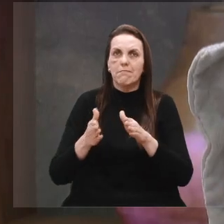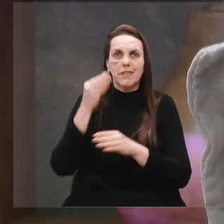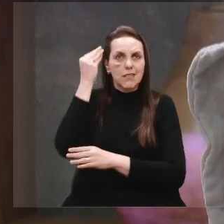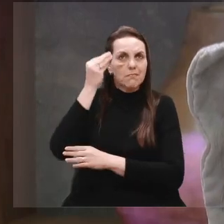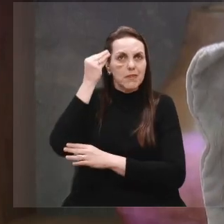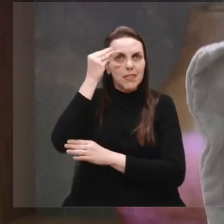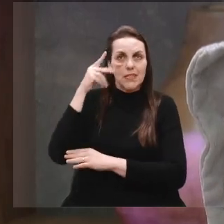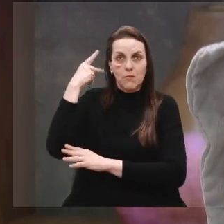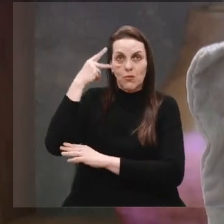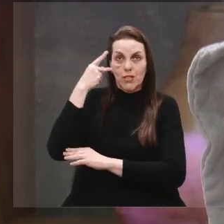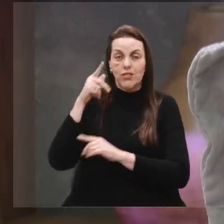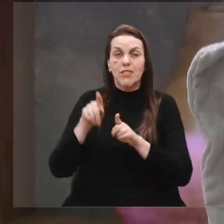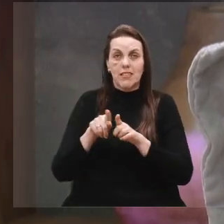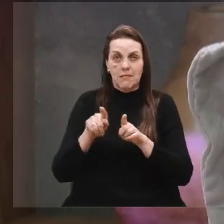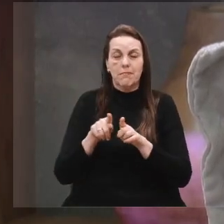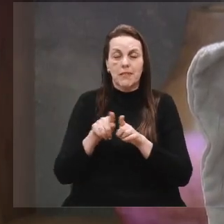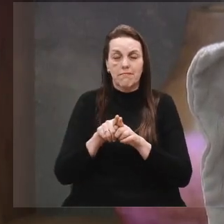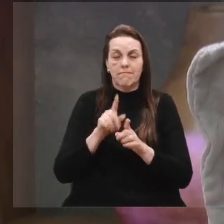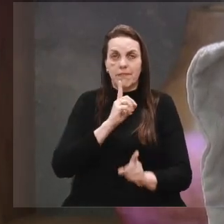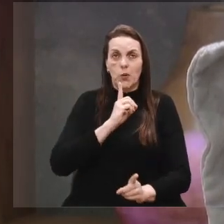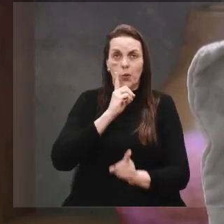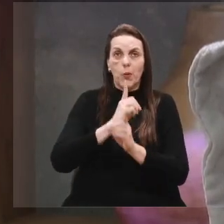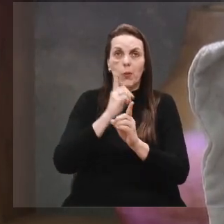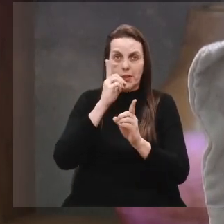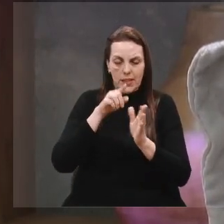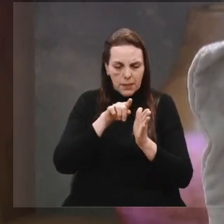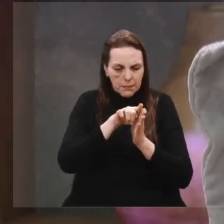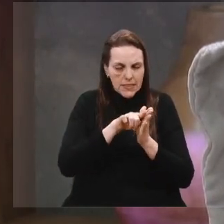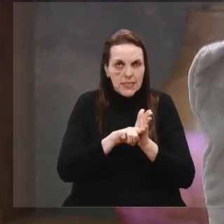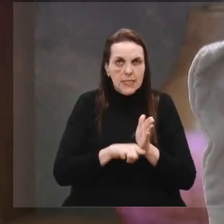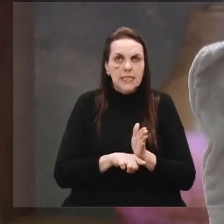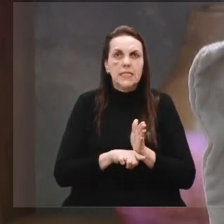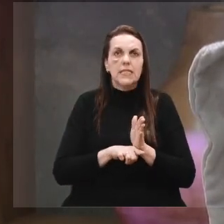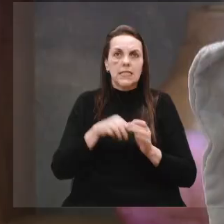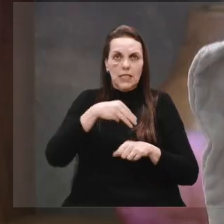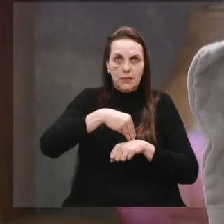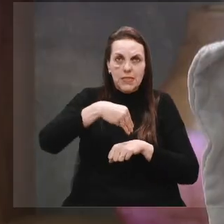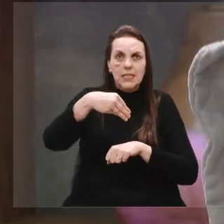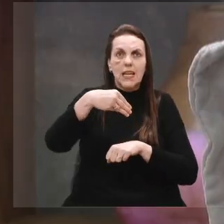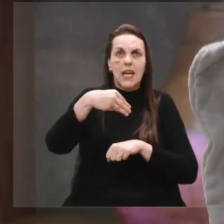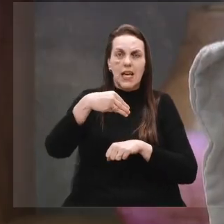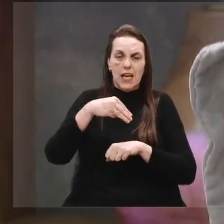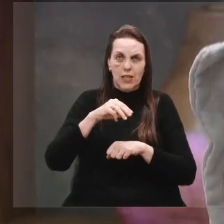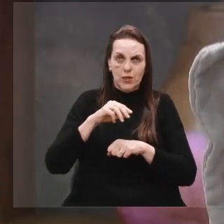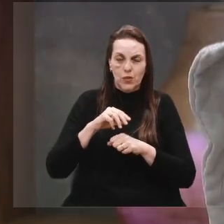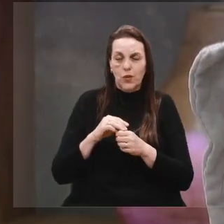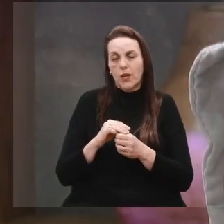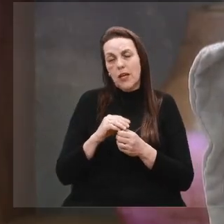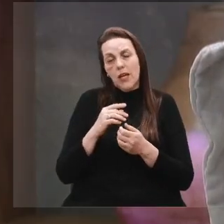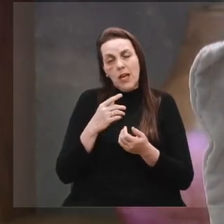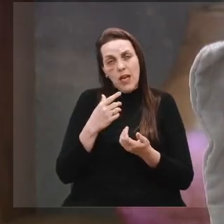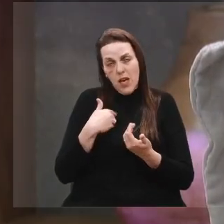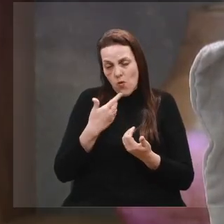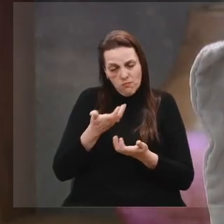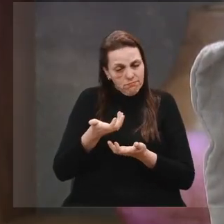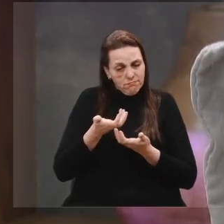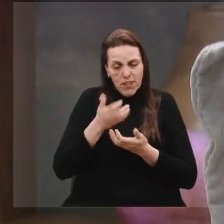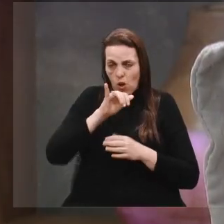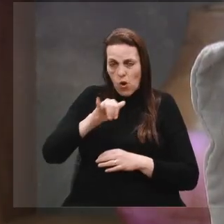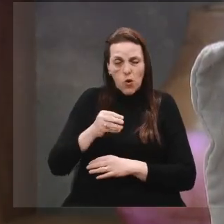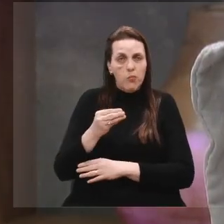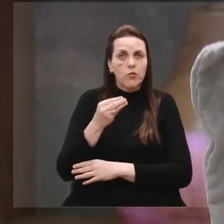experiências políticas também, e que eu encontrei na pesquisa, né, no mestrado, através da pós-graduação,